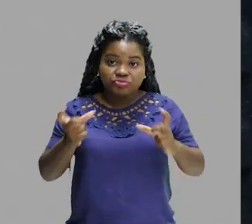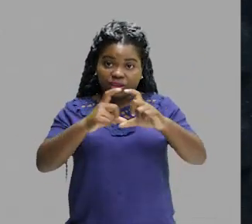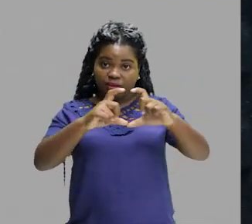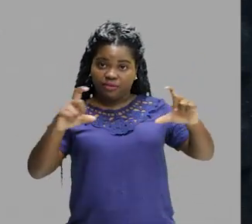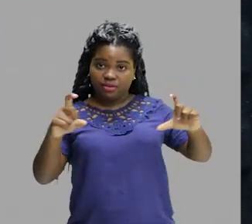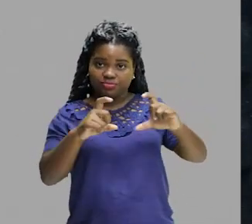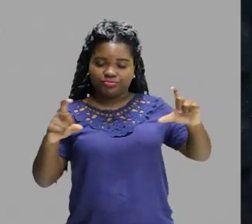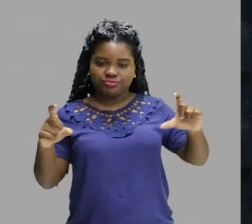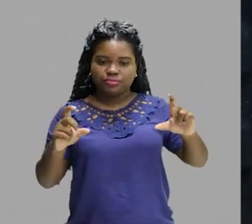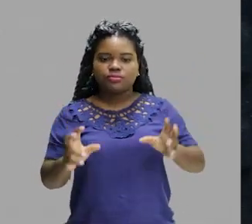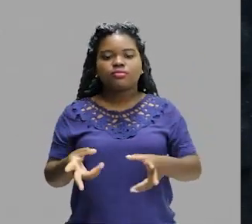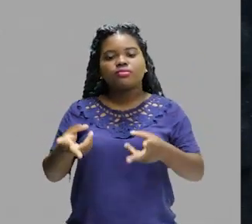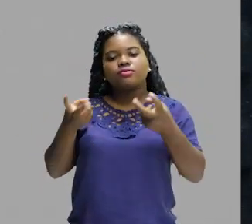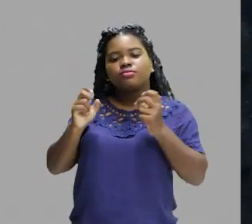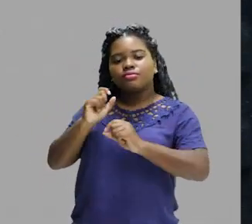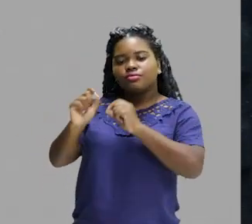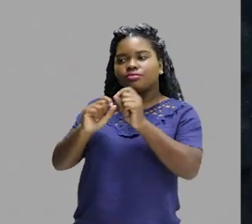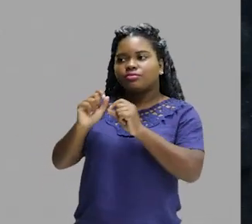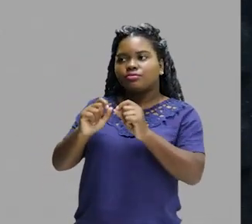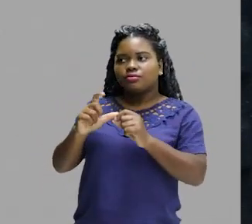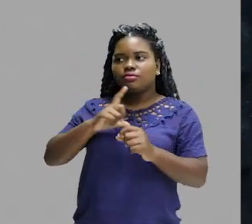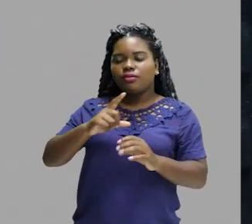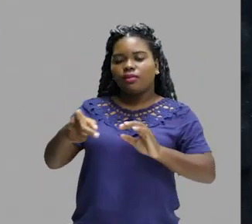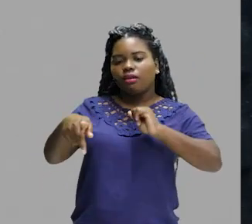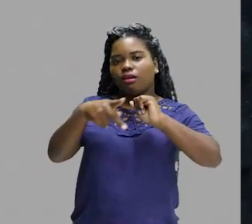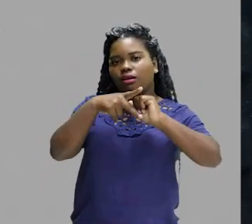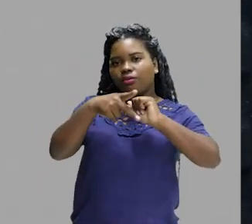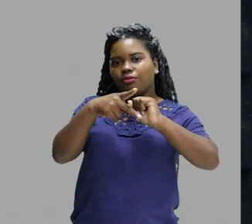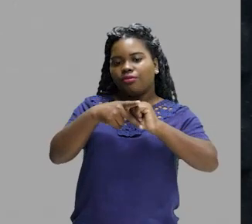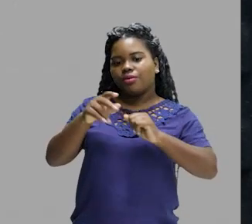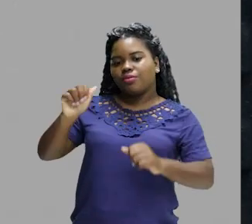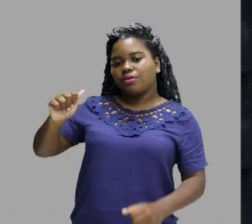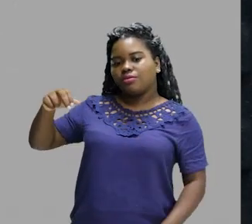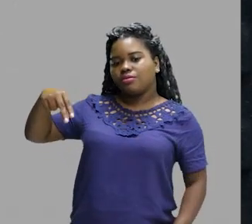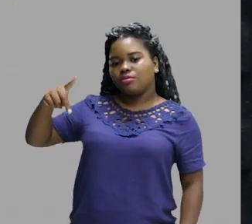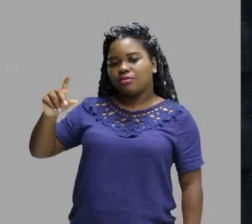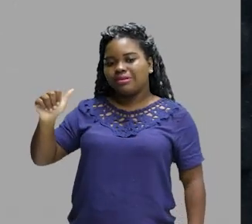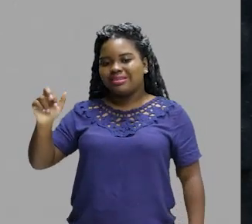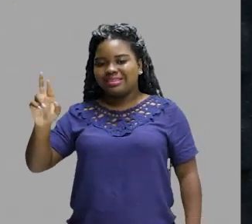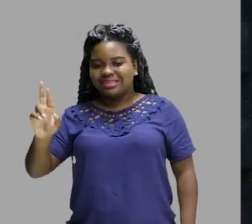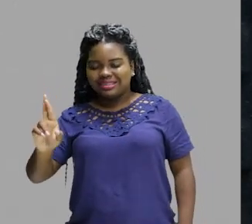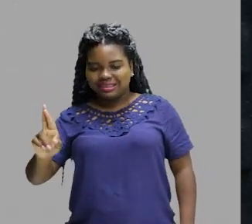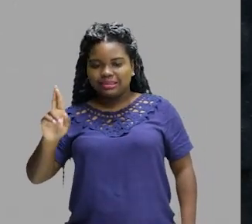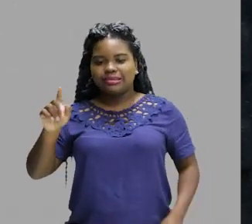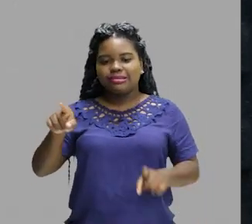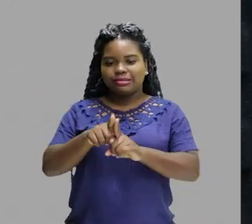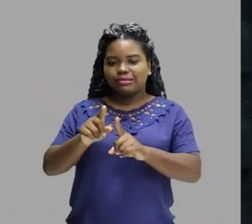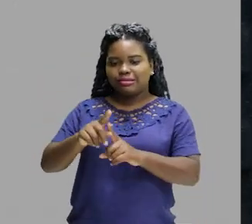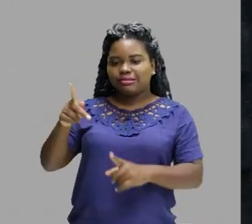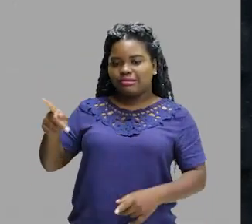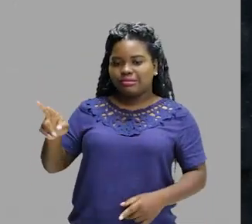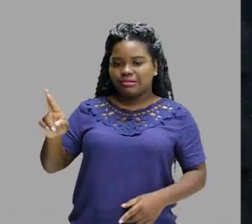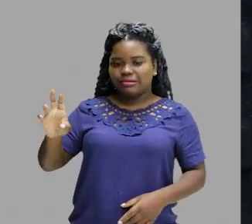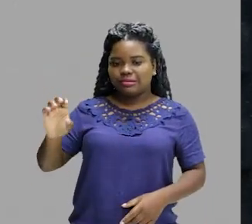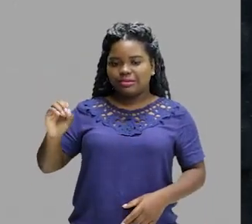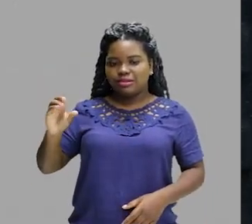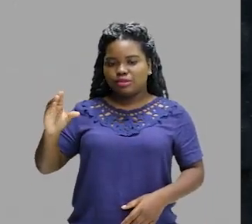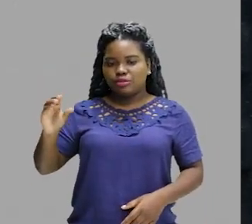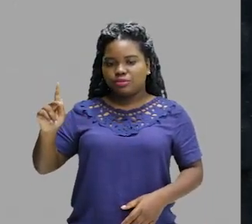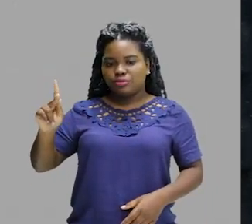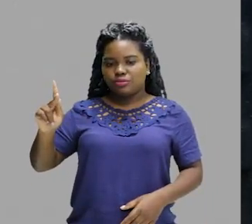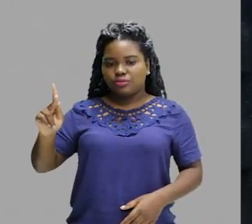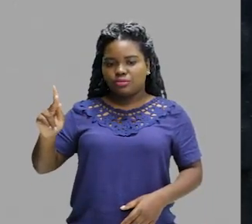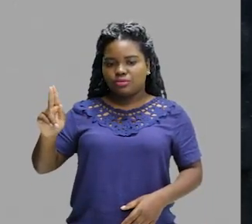tá? Então, observem que bem aqui eu tenho a característica do verbo preocupar, que é a primeira